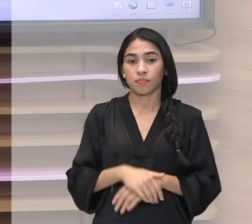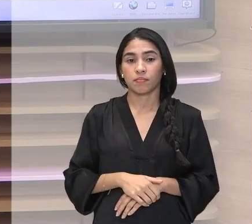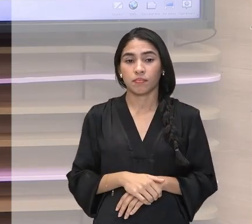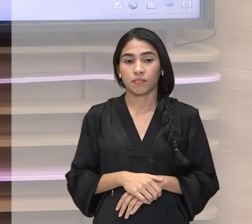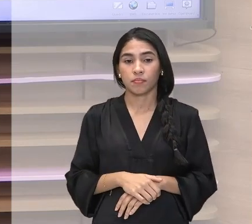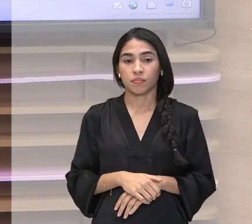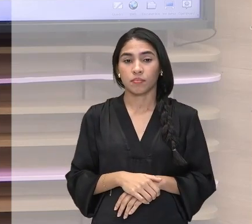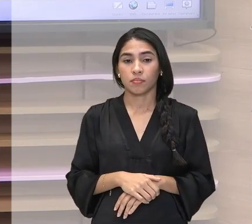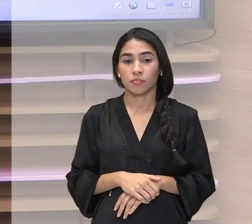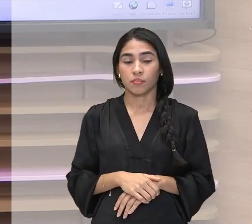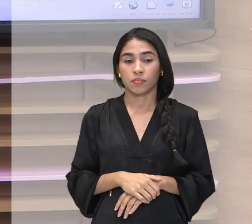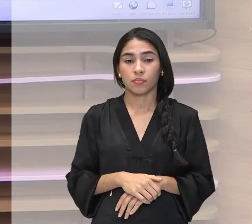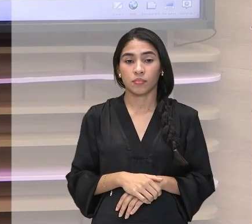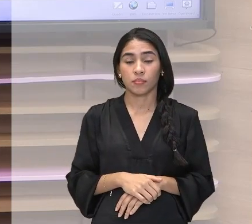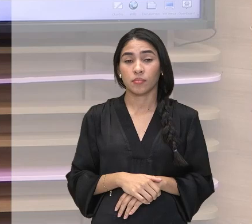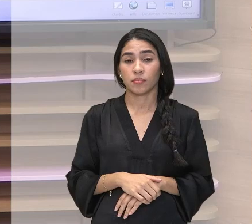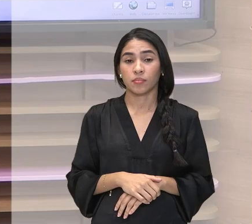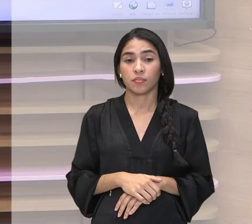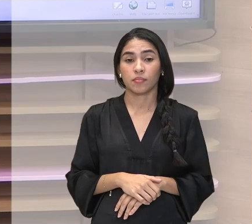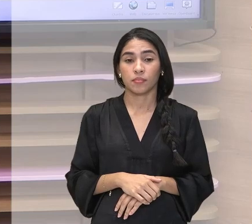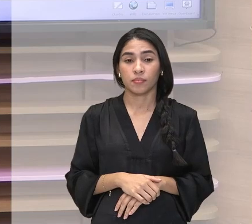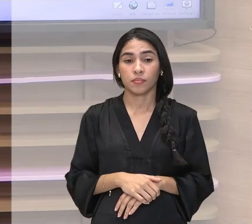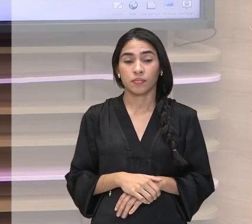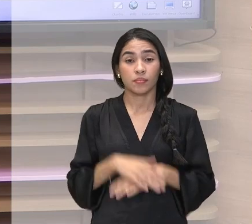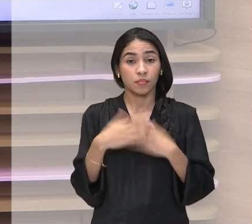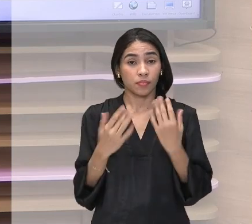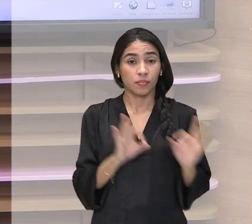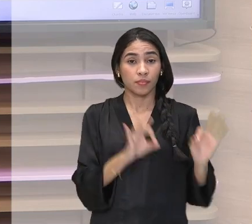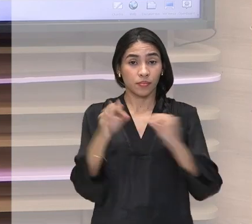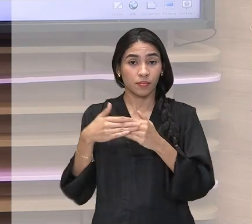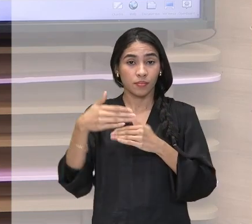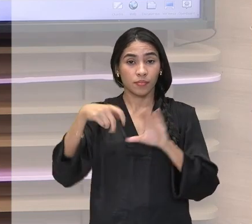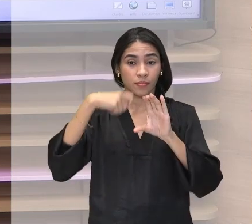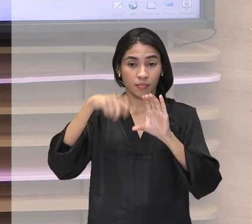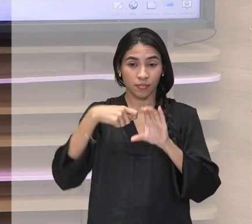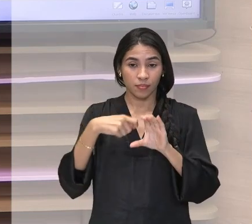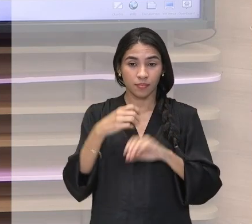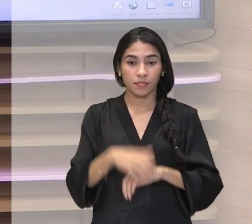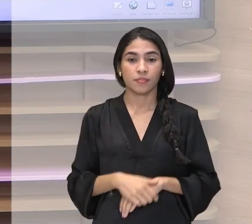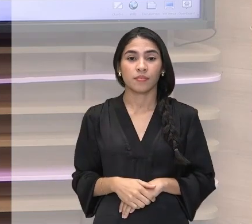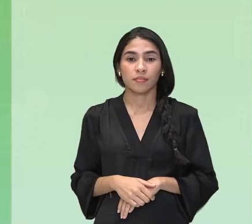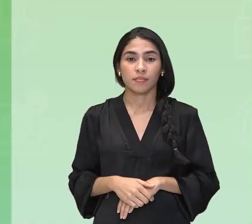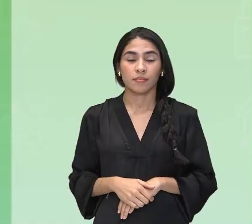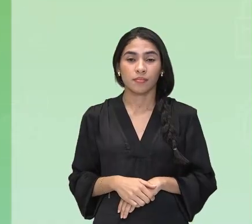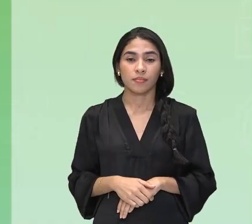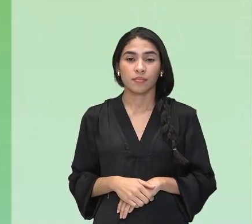partir dessas situações, tá bom? Então vamos aí observar a nossa professora.